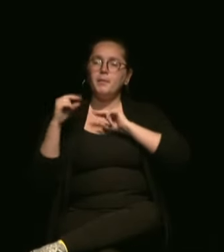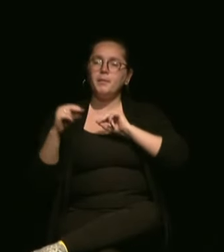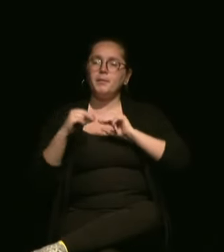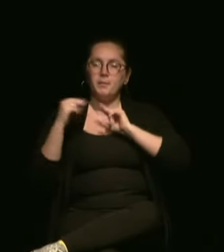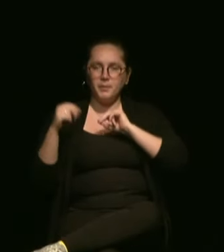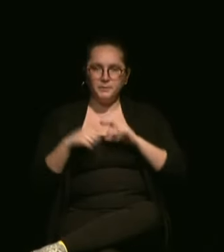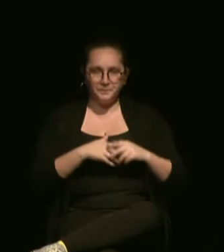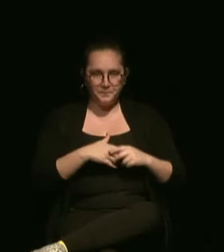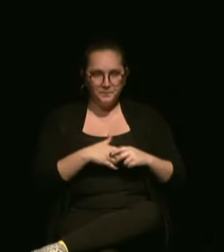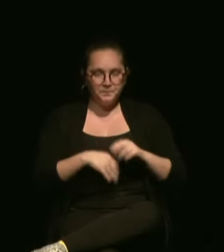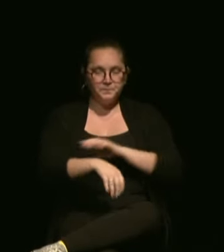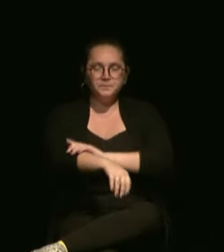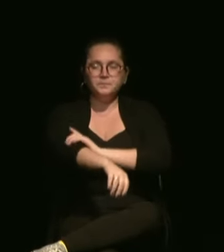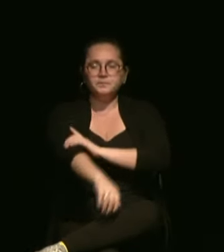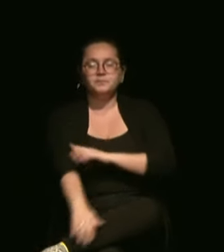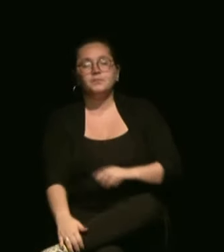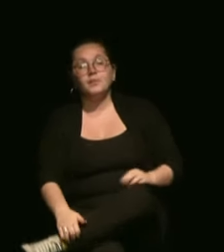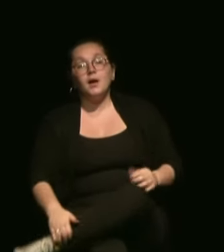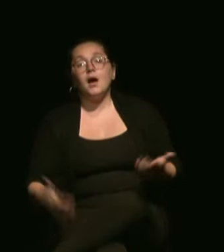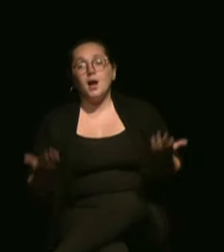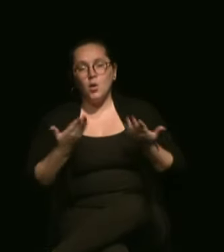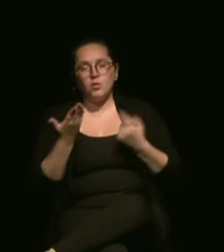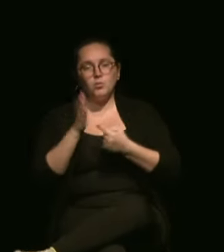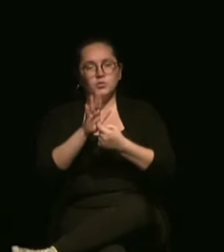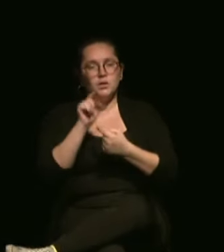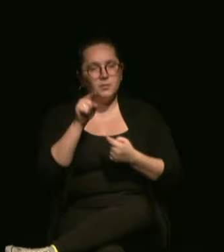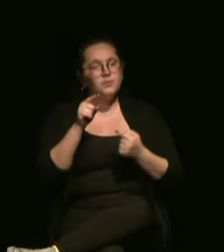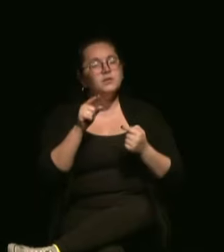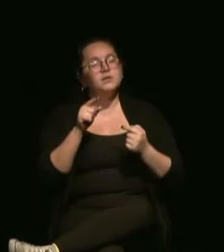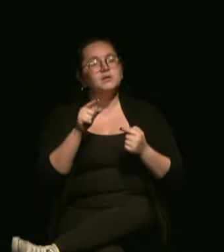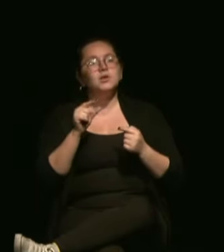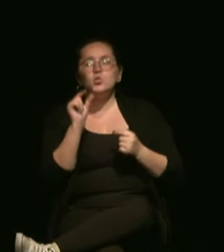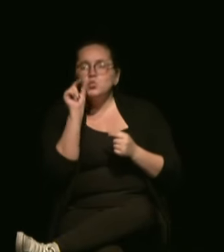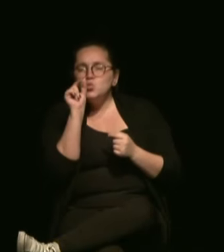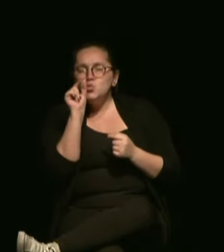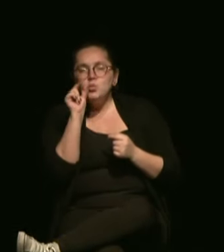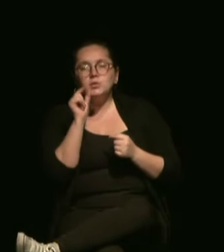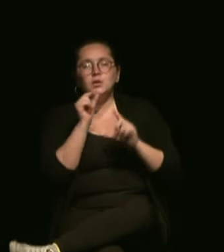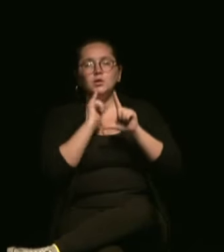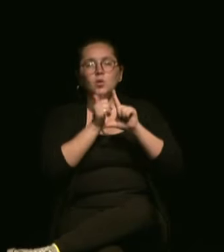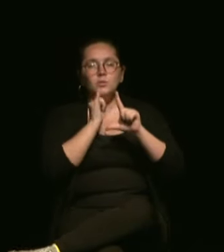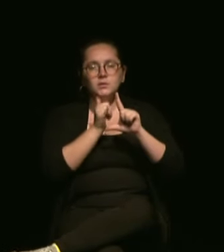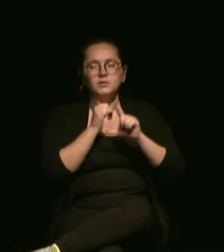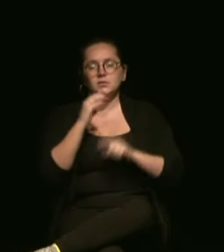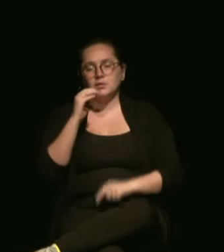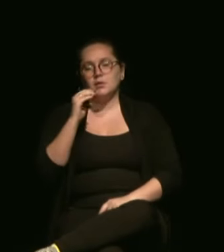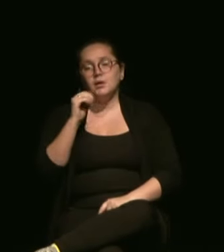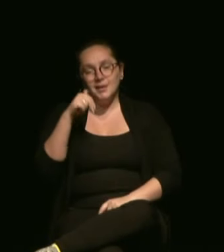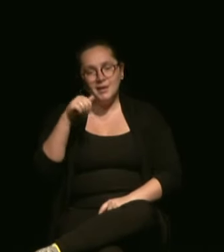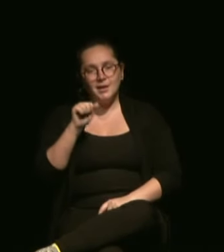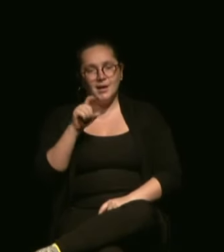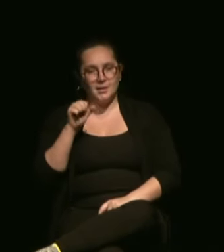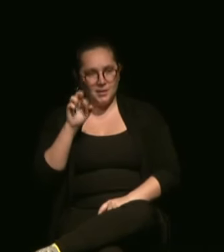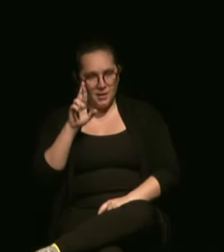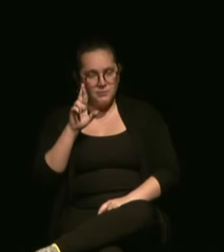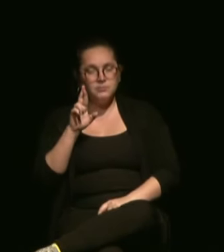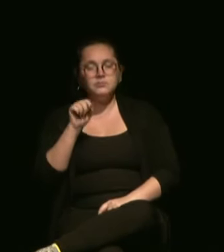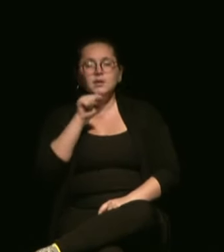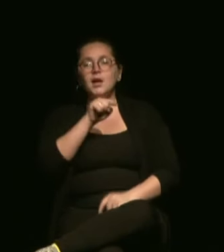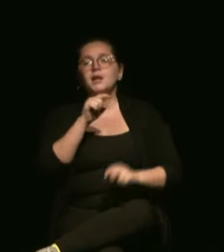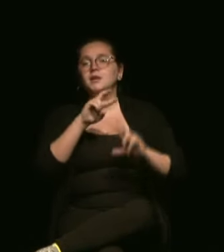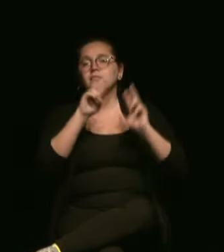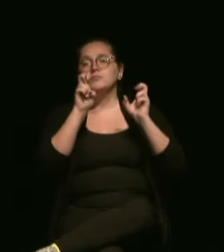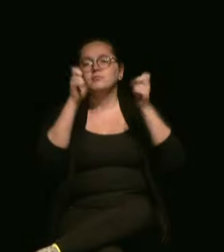Vou mostrar para você para vocês um trechinho do maravilhoso documentário do Carlinhos Nader sobre o Coutinho, em que ele fala